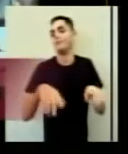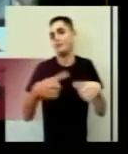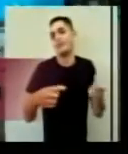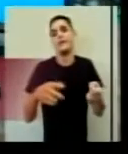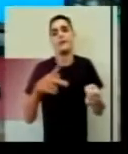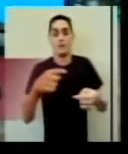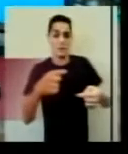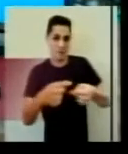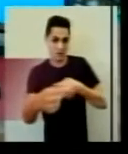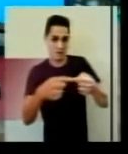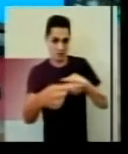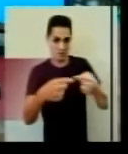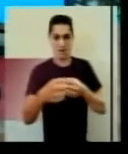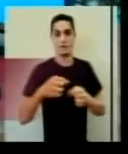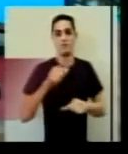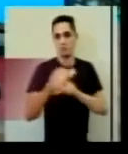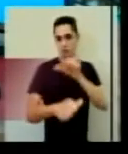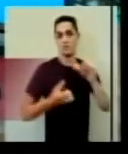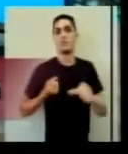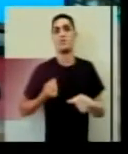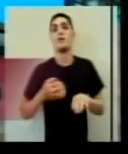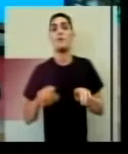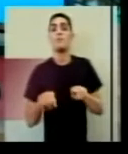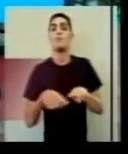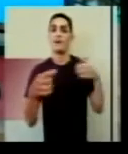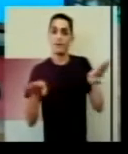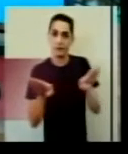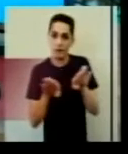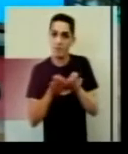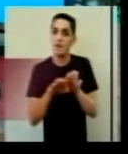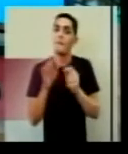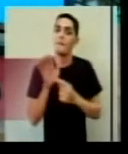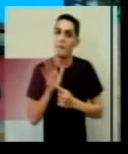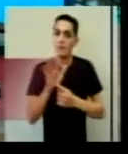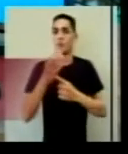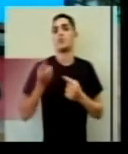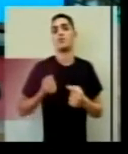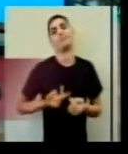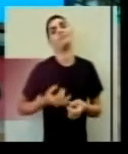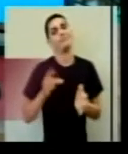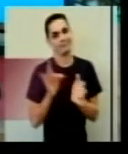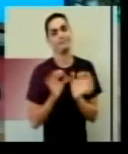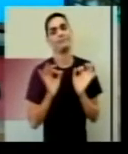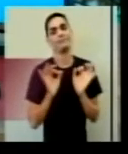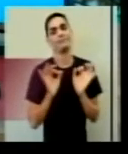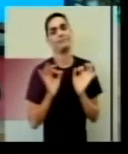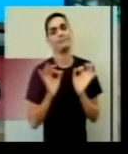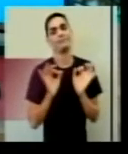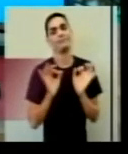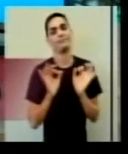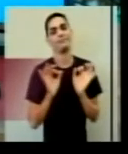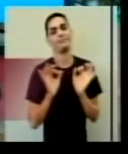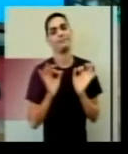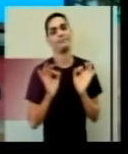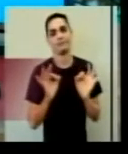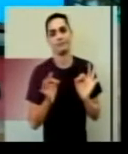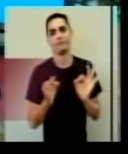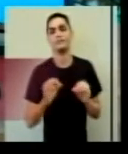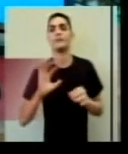amanhã, depois da manhã. Então, esse número não é fixo, que é da semana 32, mas também é